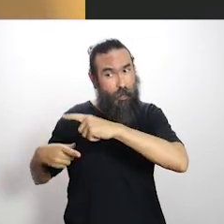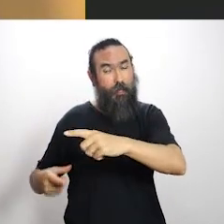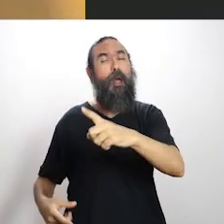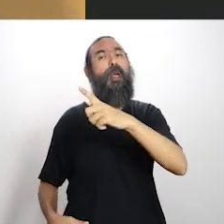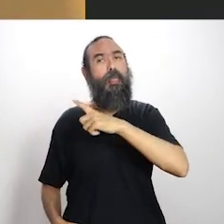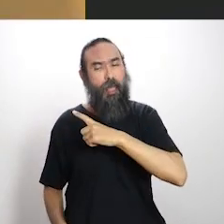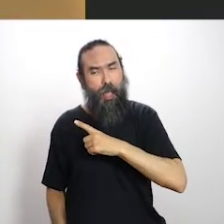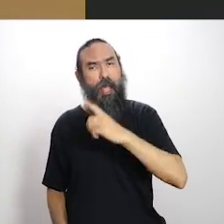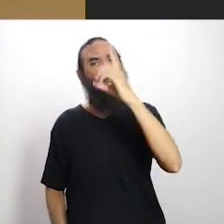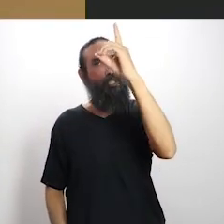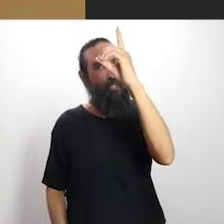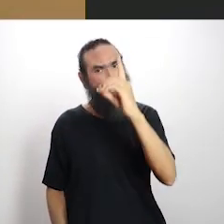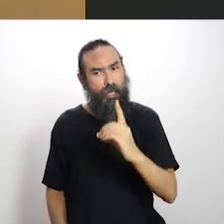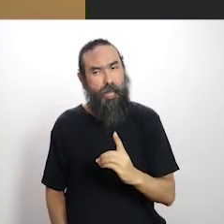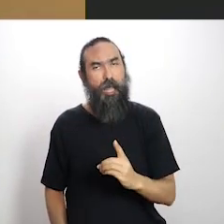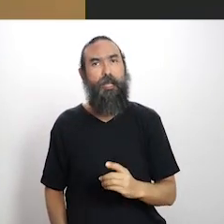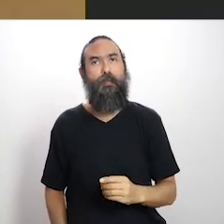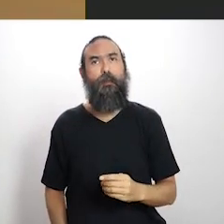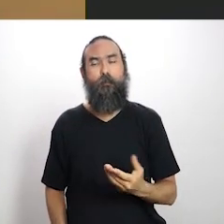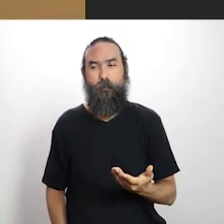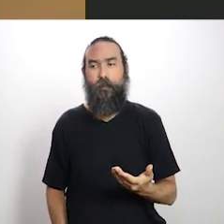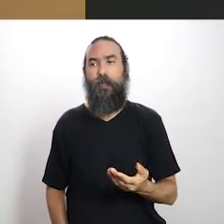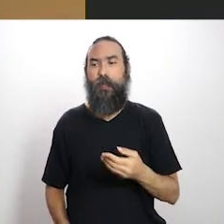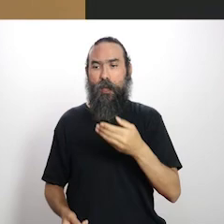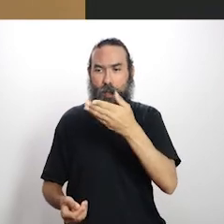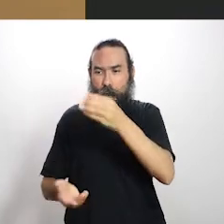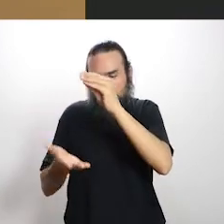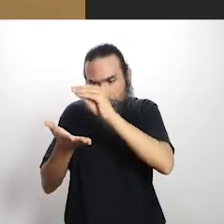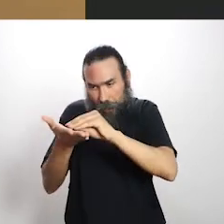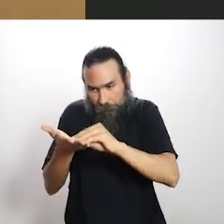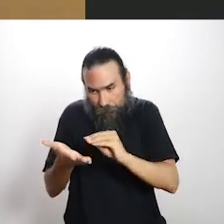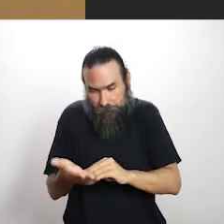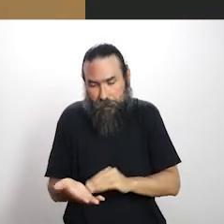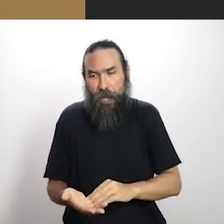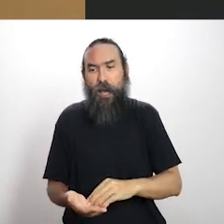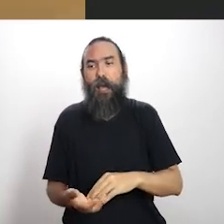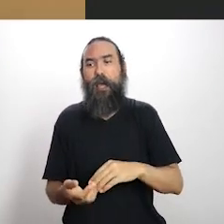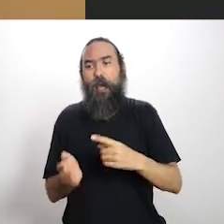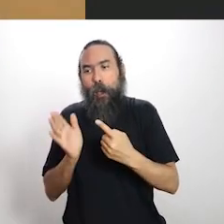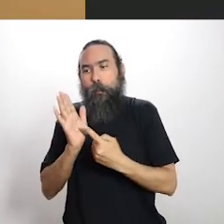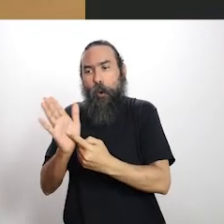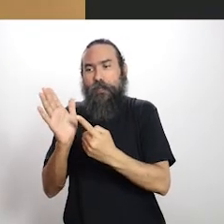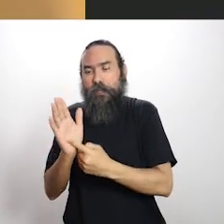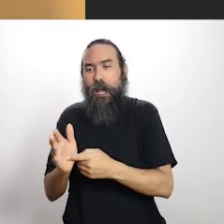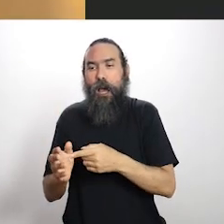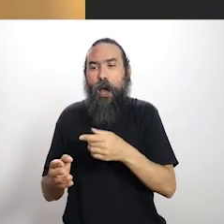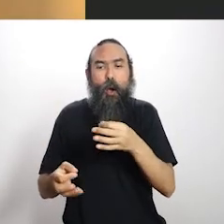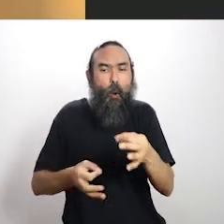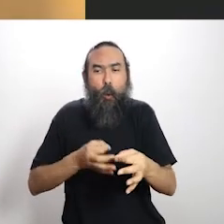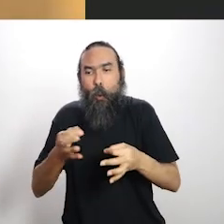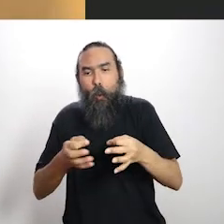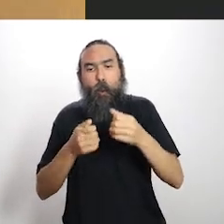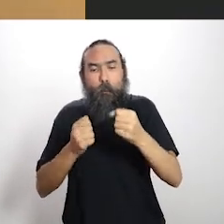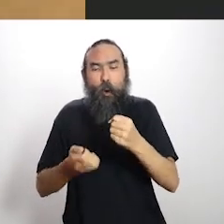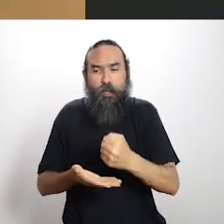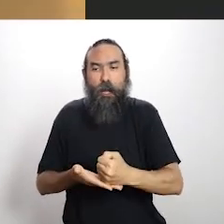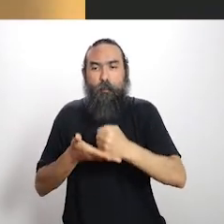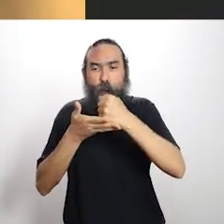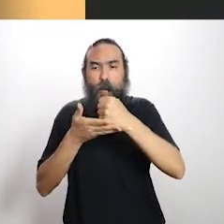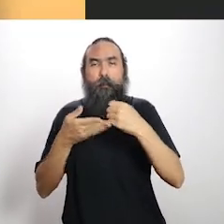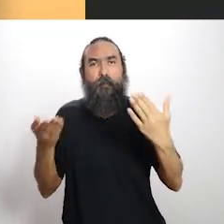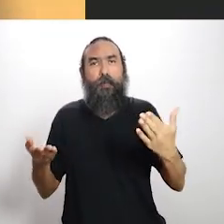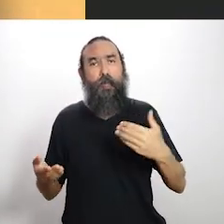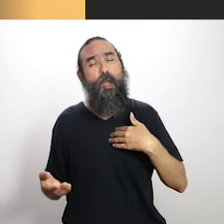essa live pode ajudar eu soube aí que não é só pessoas de alto paraíso é da região toda então